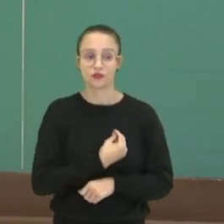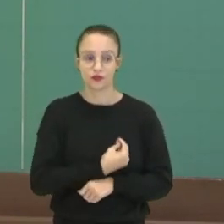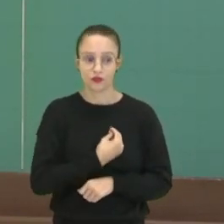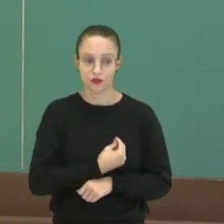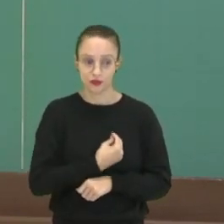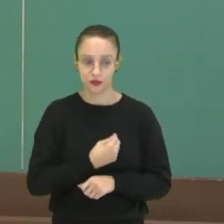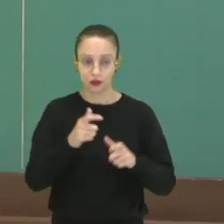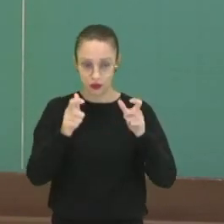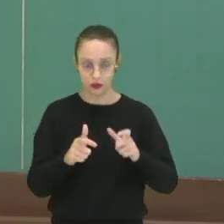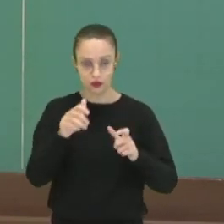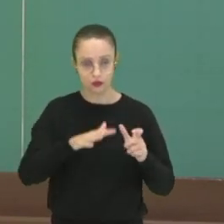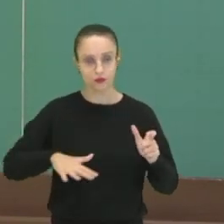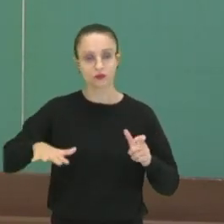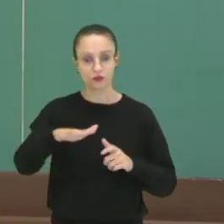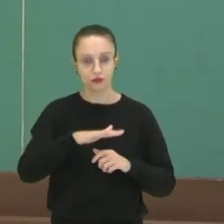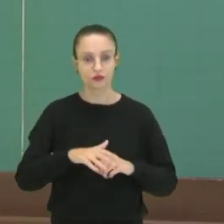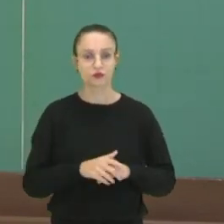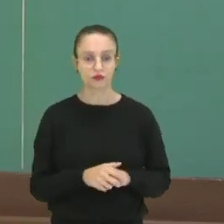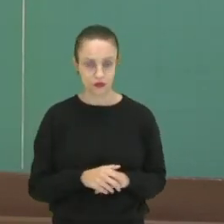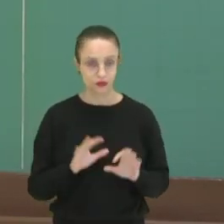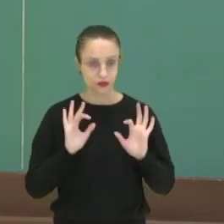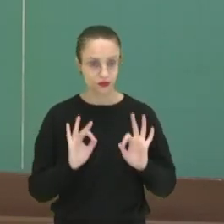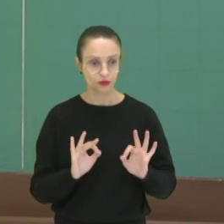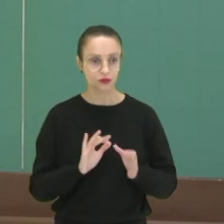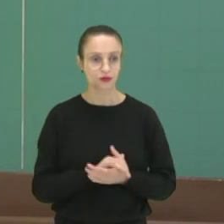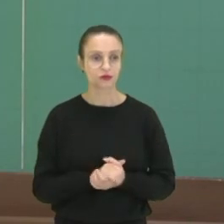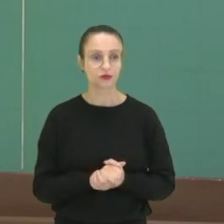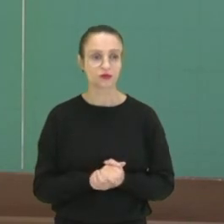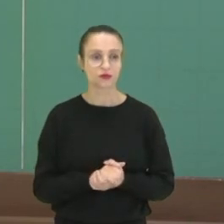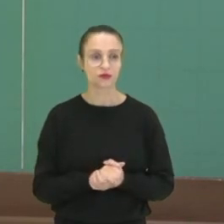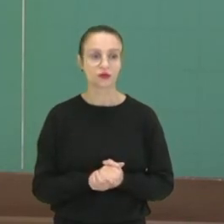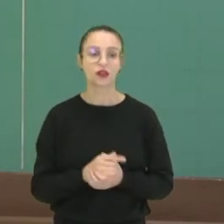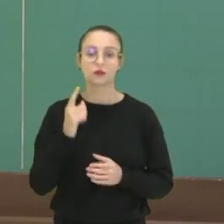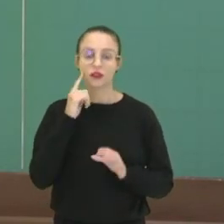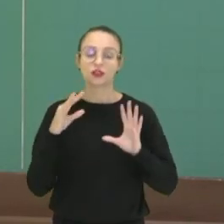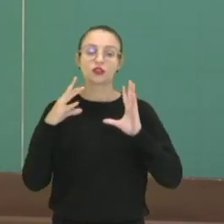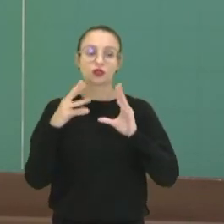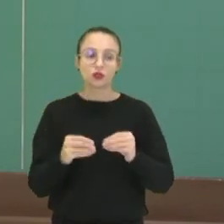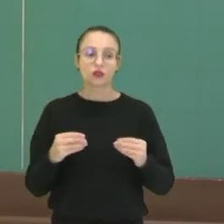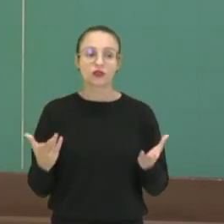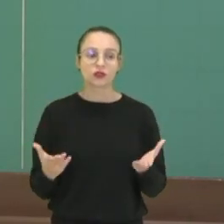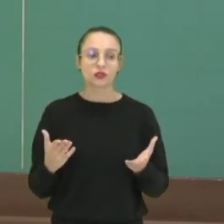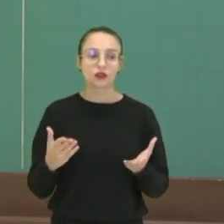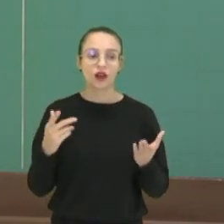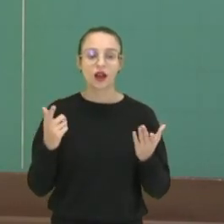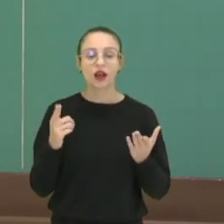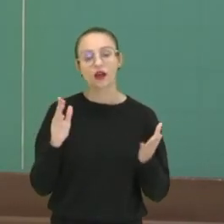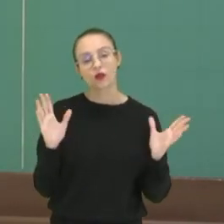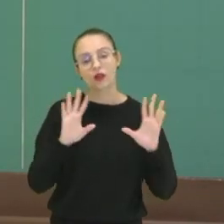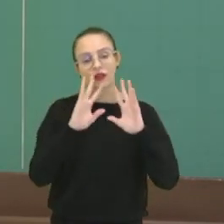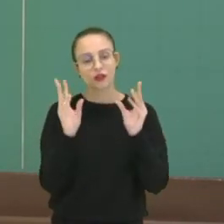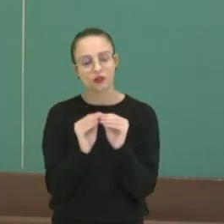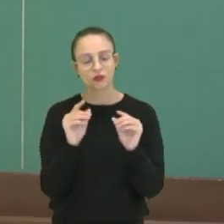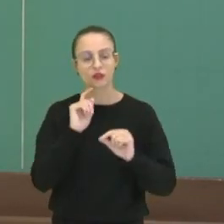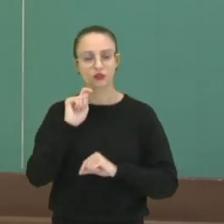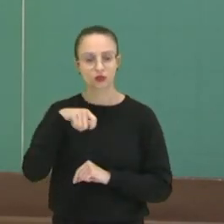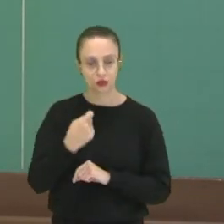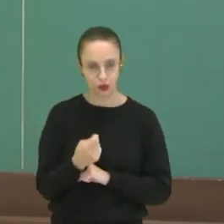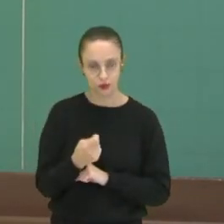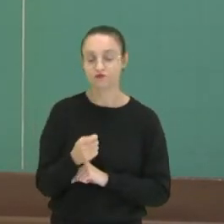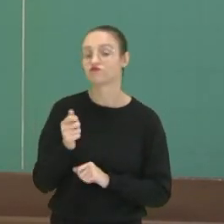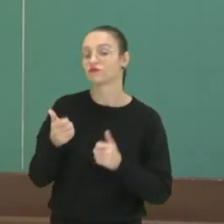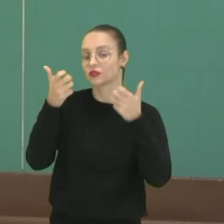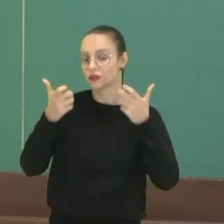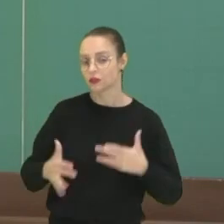em determinados espaços geográficos, certo? Então, pensando em tudo isso, né, retomando um pouquinho, falamos sobre o clima da região